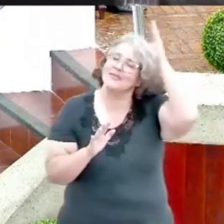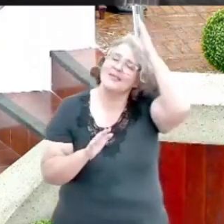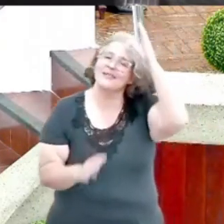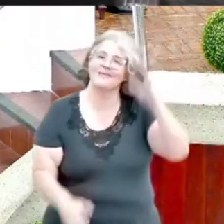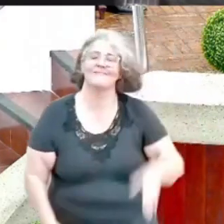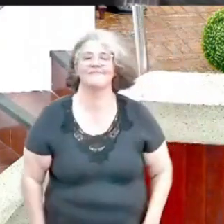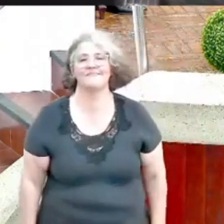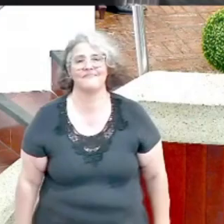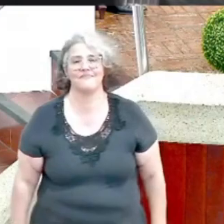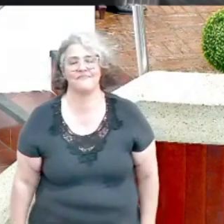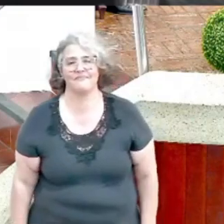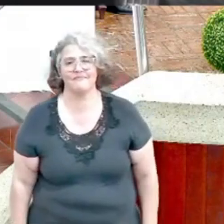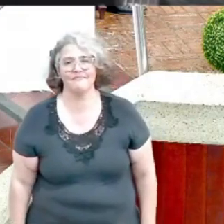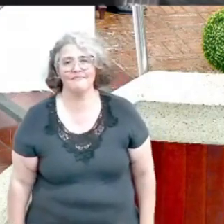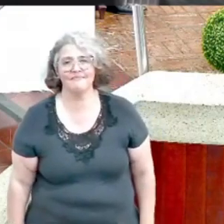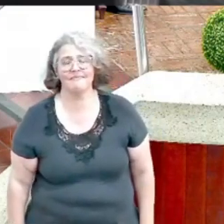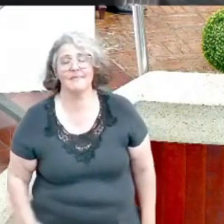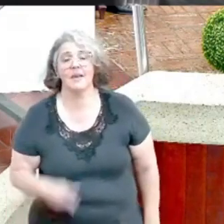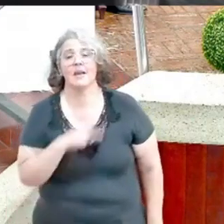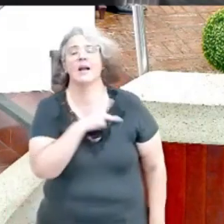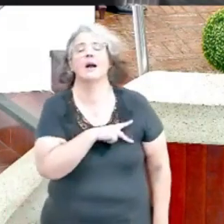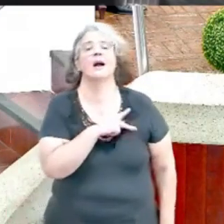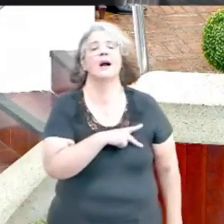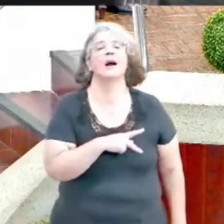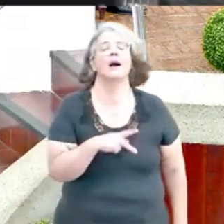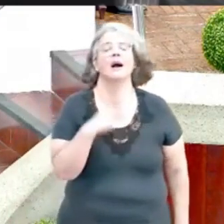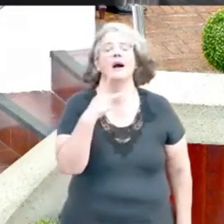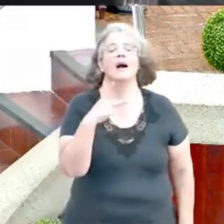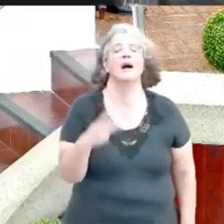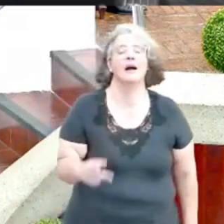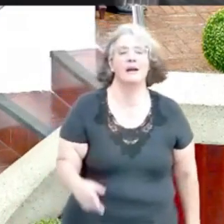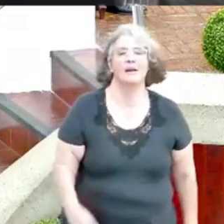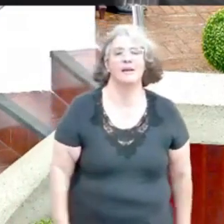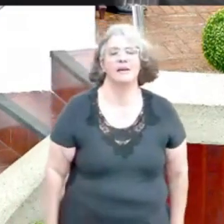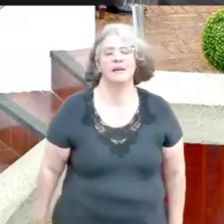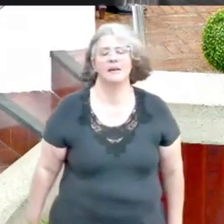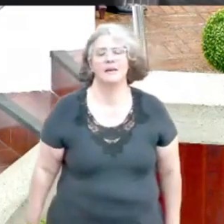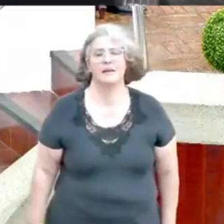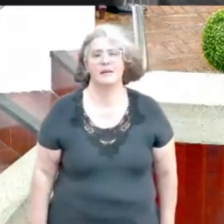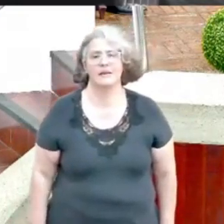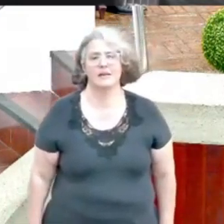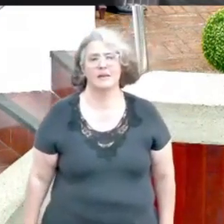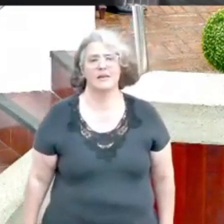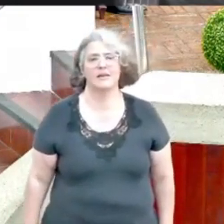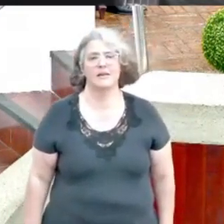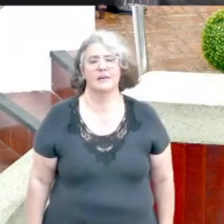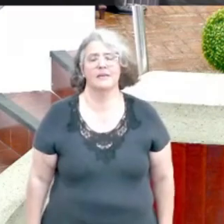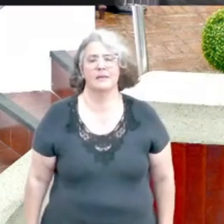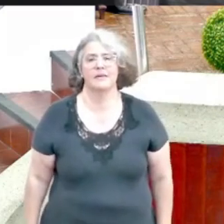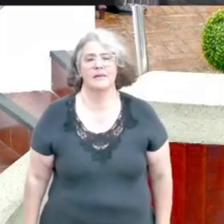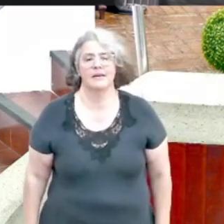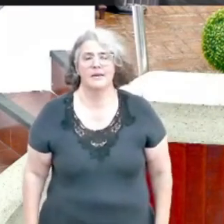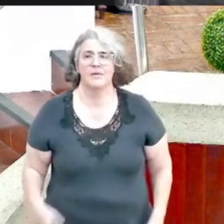Aliás, falando sobre o dia da vinda, o que você apresentará a Cristo Jesus no dia da sua vinda?